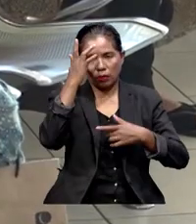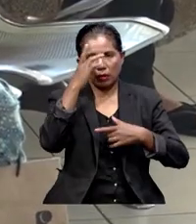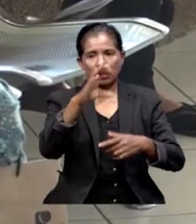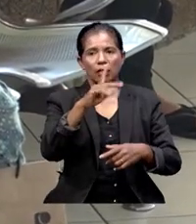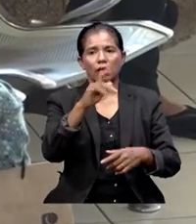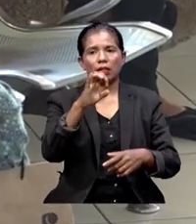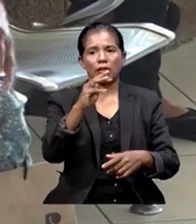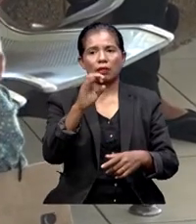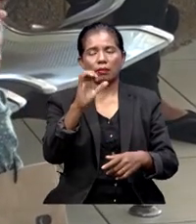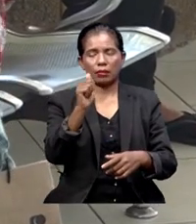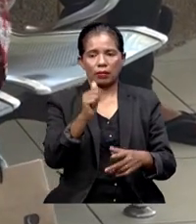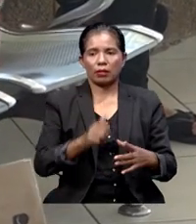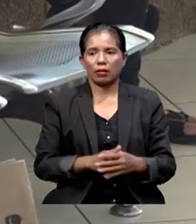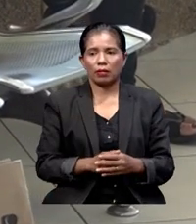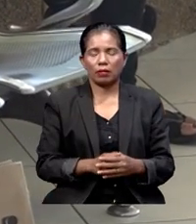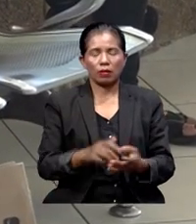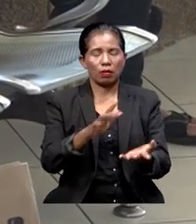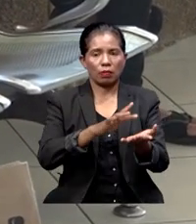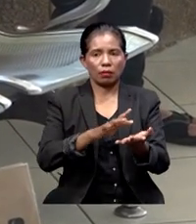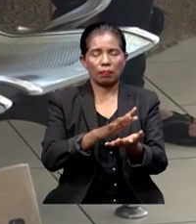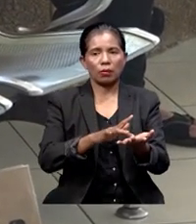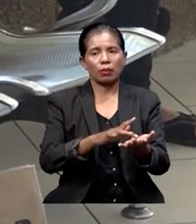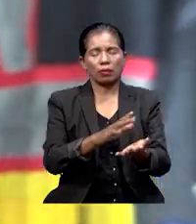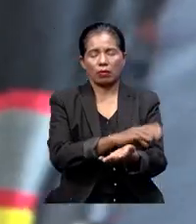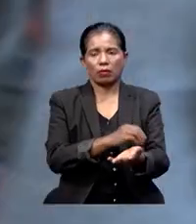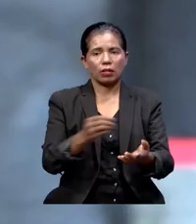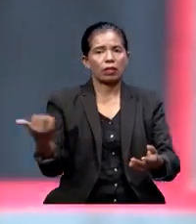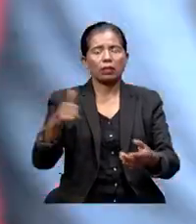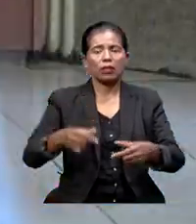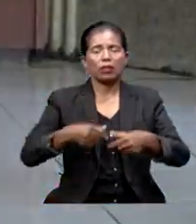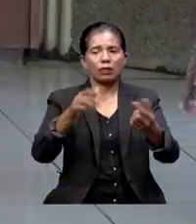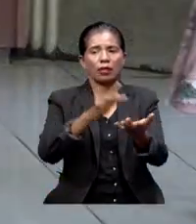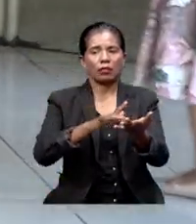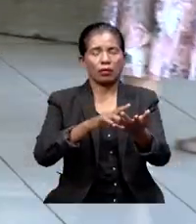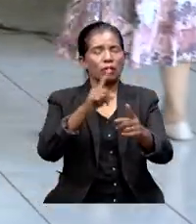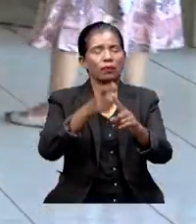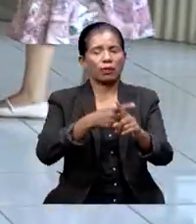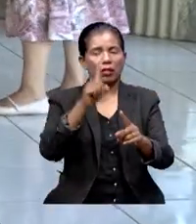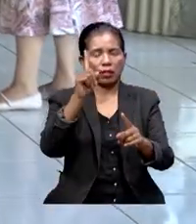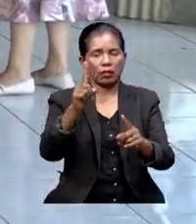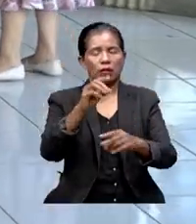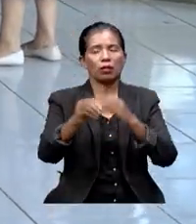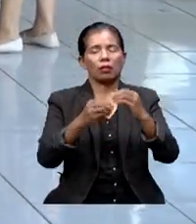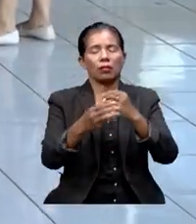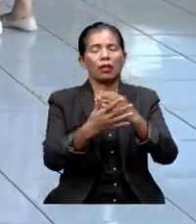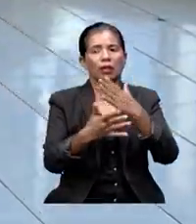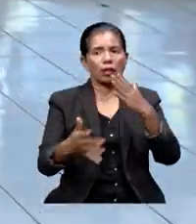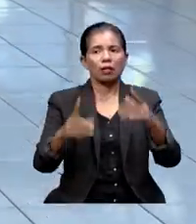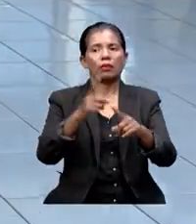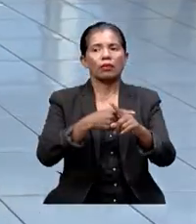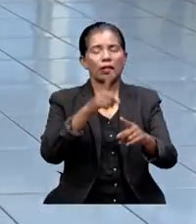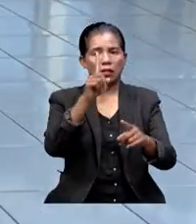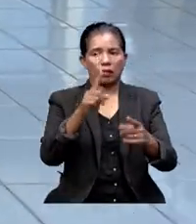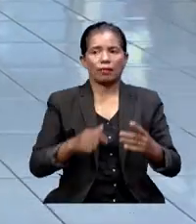ver infecção usos infecção e mora se ruane então se ele for é moro fula ainda nem dei e quando vai rani né for fula ainda nem dei por isso vai ver